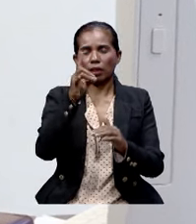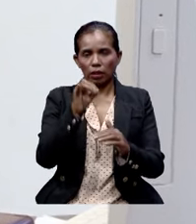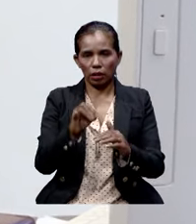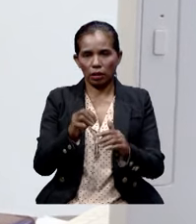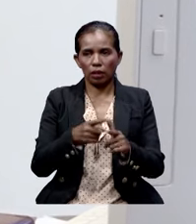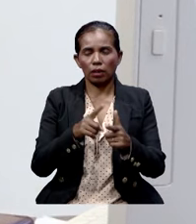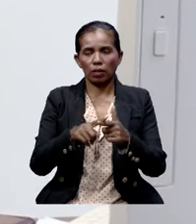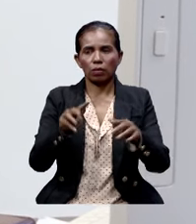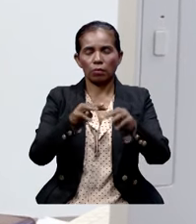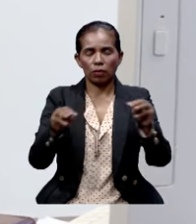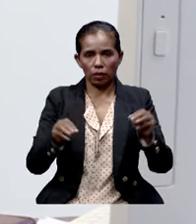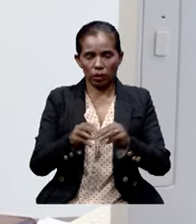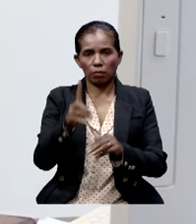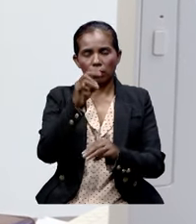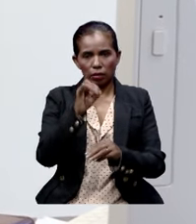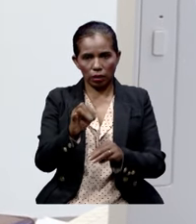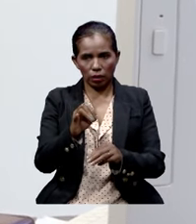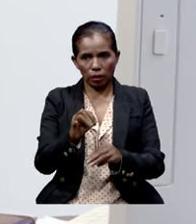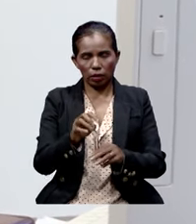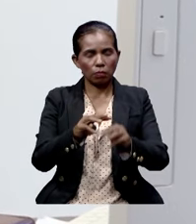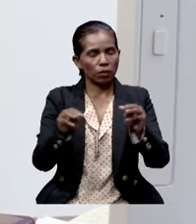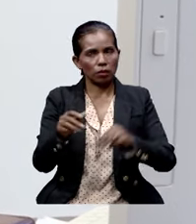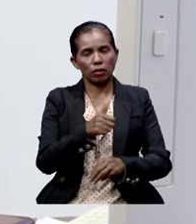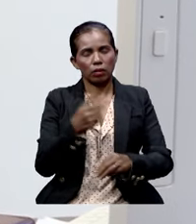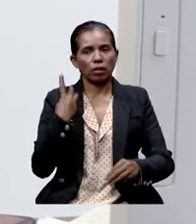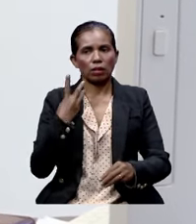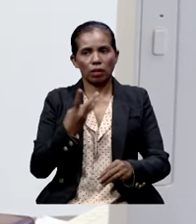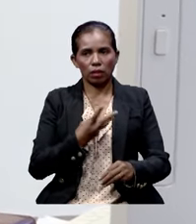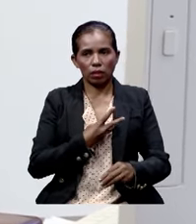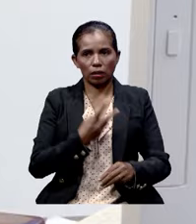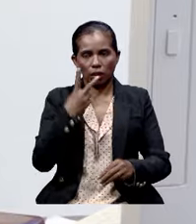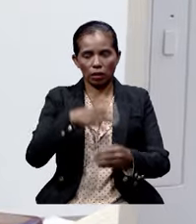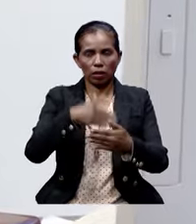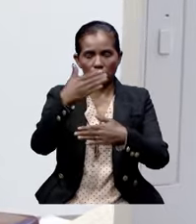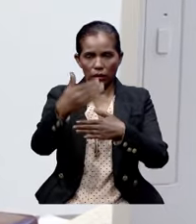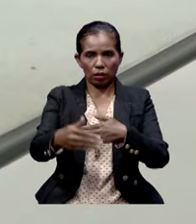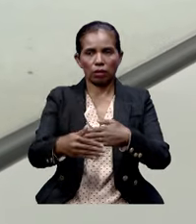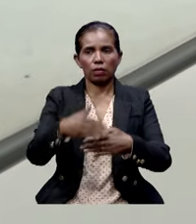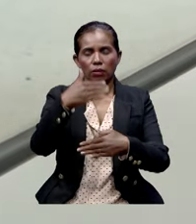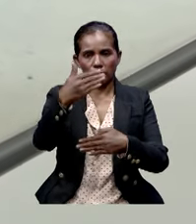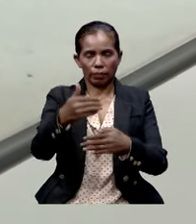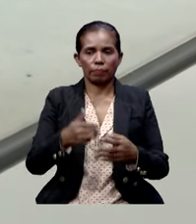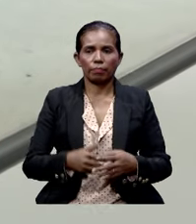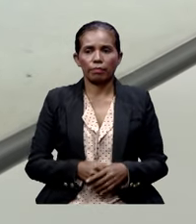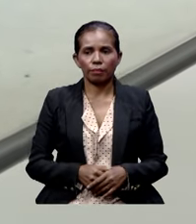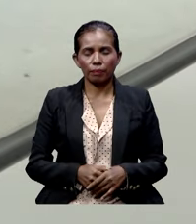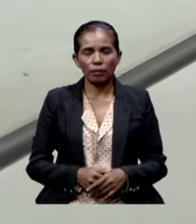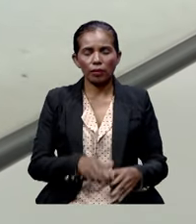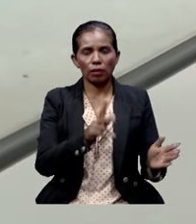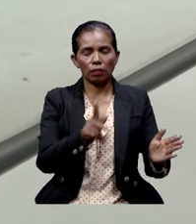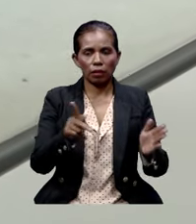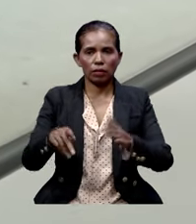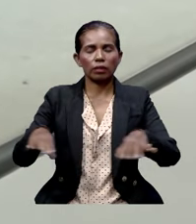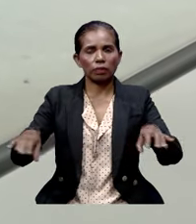no município dili, município Sirselo kita hare ni andamento ba kuin. Tuir plano